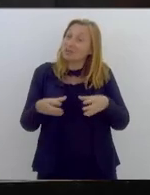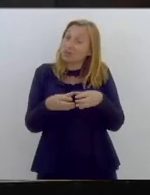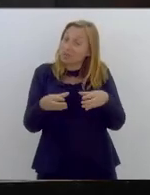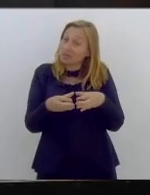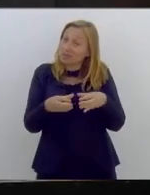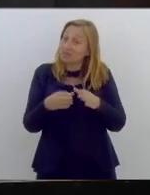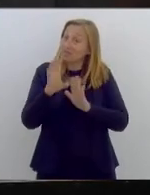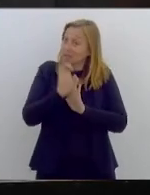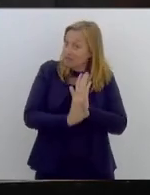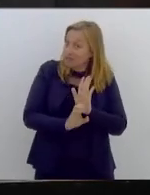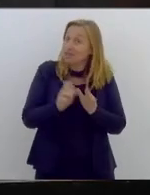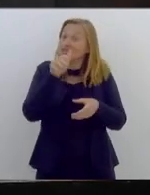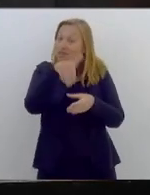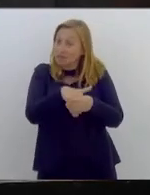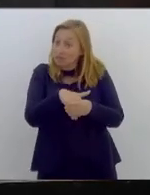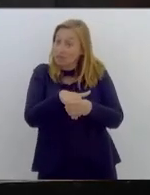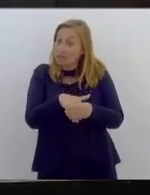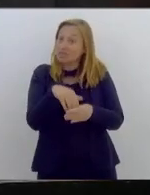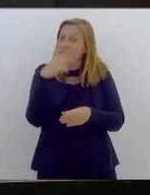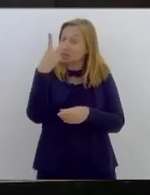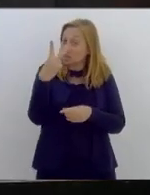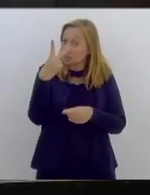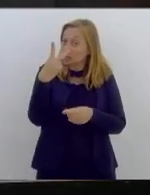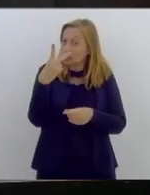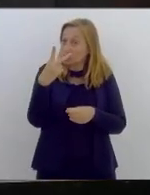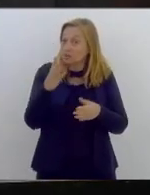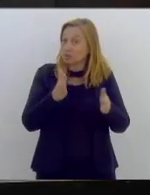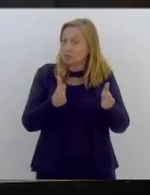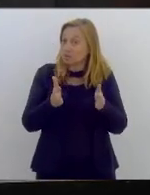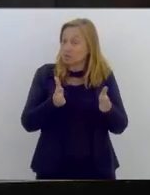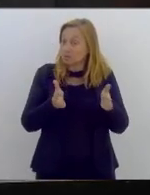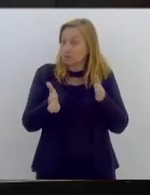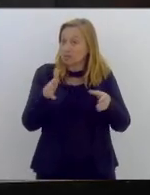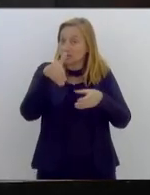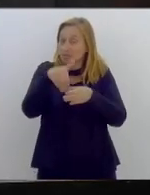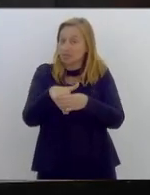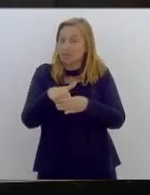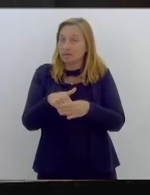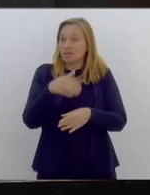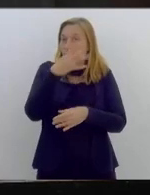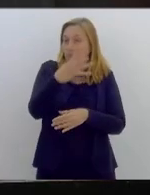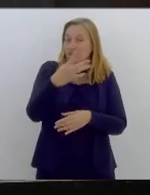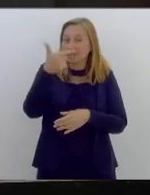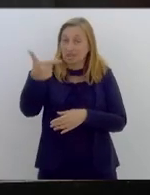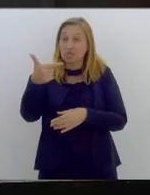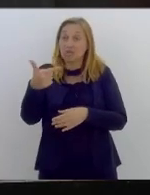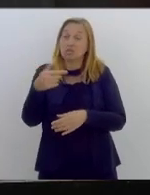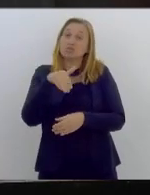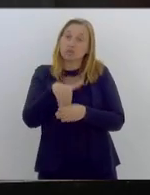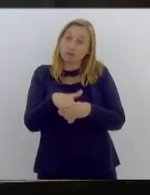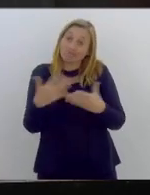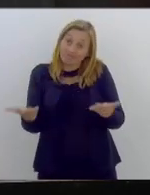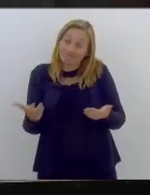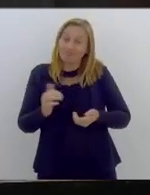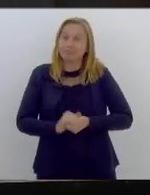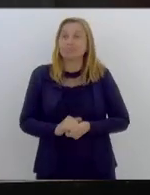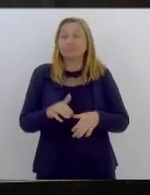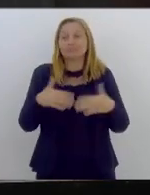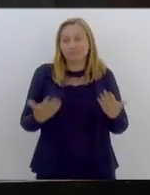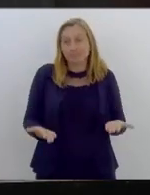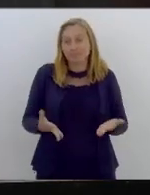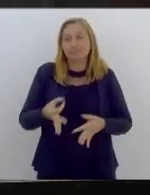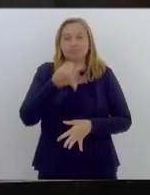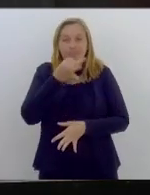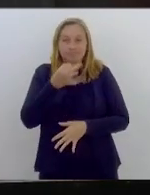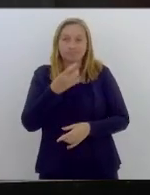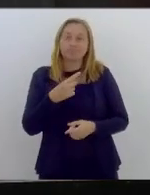emendas e votar daqui em 2 turnos por 42 votos. Então, a posição que